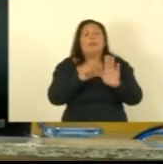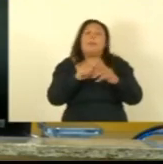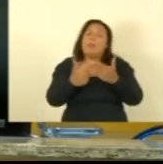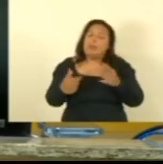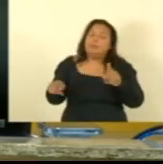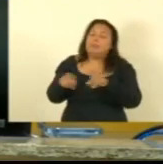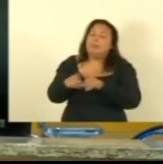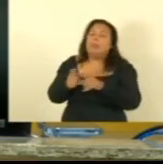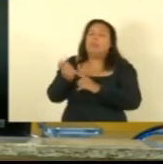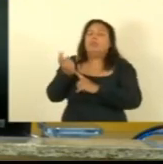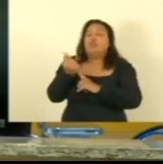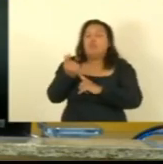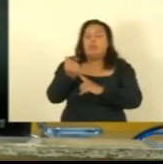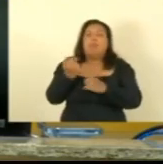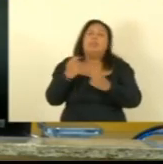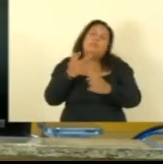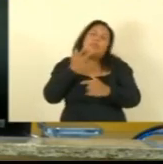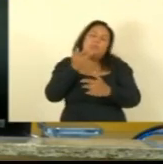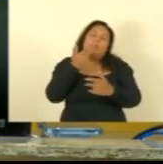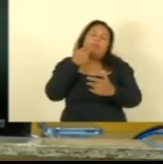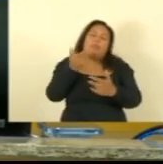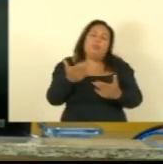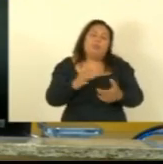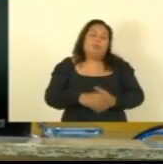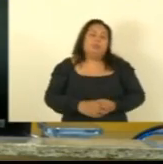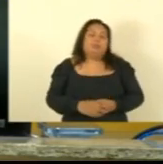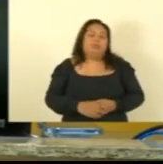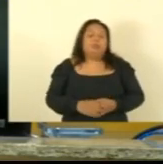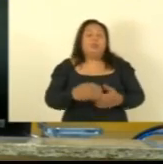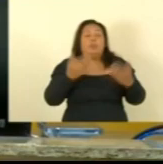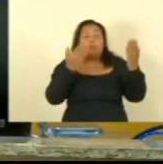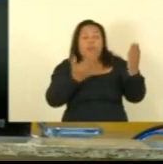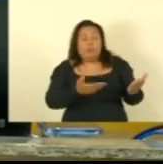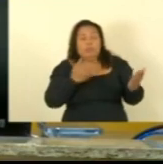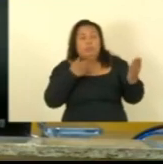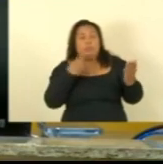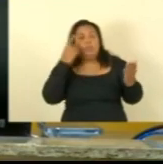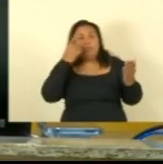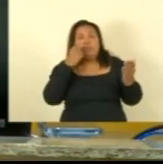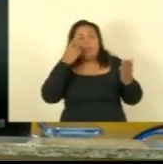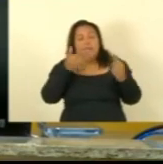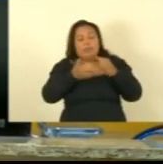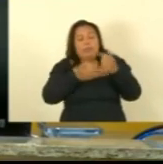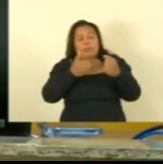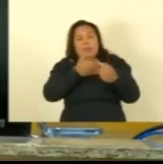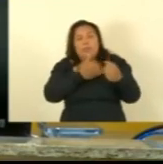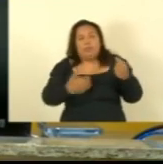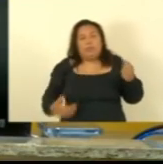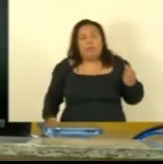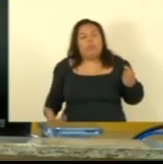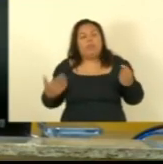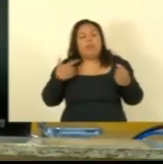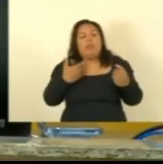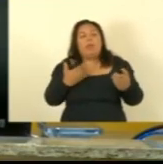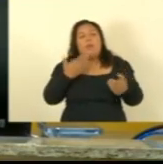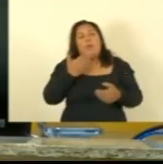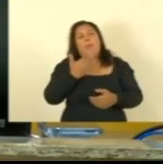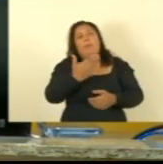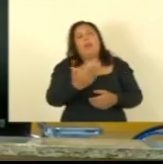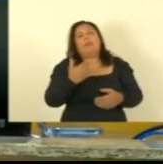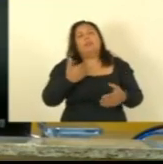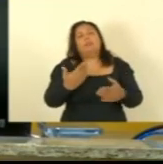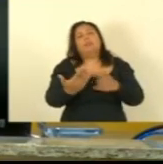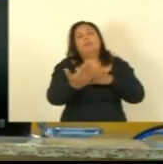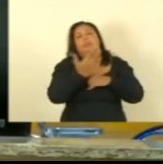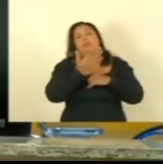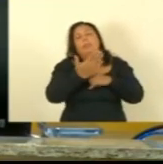financeira, como Vossa Excelência muito bem falou. E Vossa Excelência, como deputado da base do governo, eu conclamo aí a